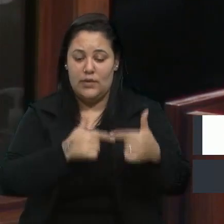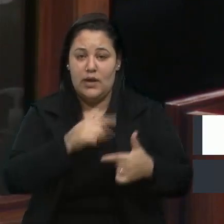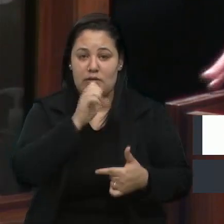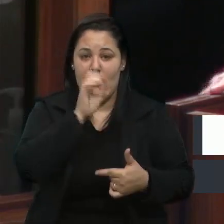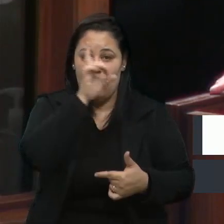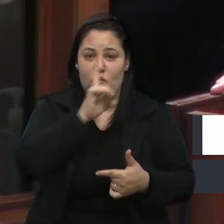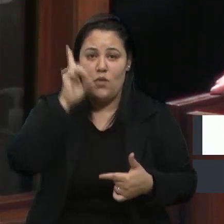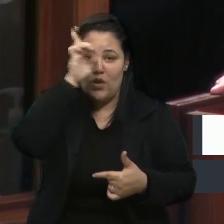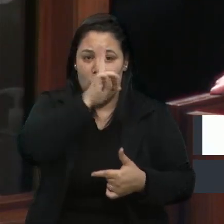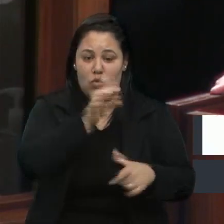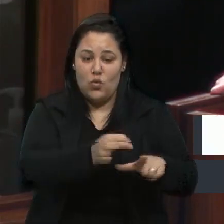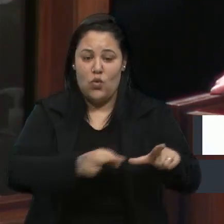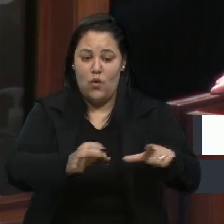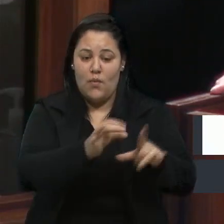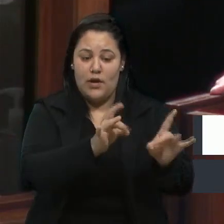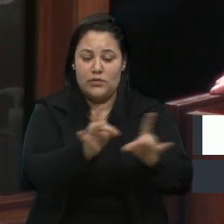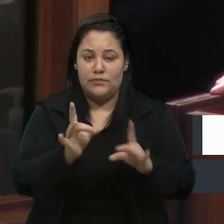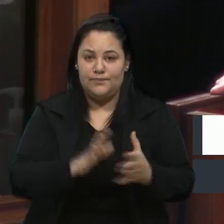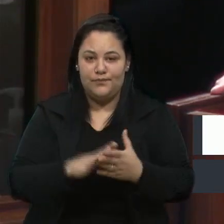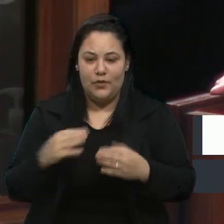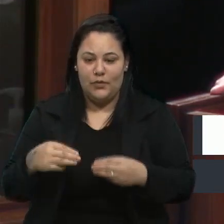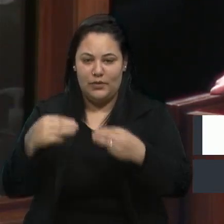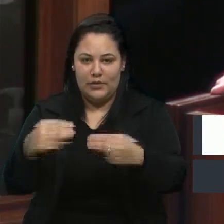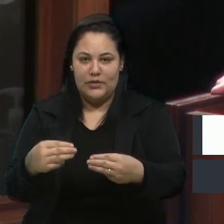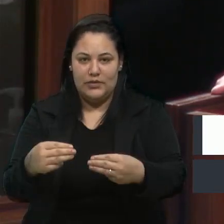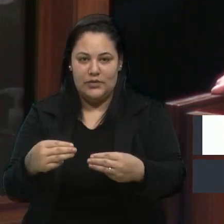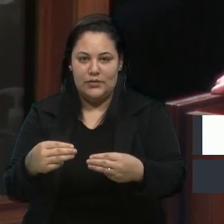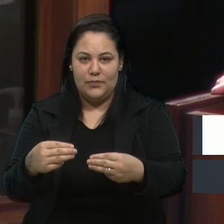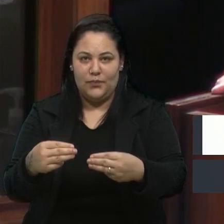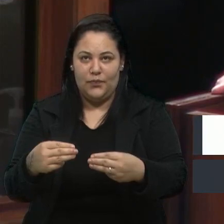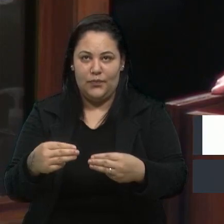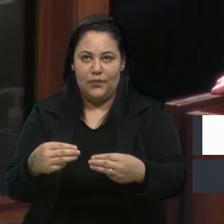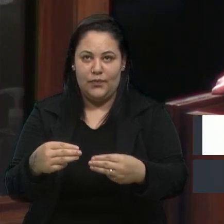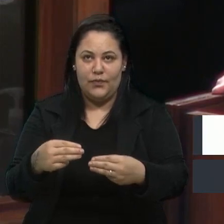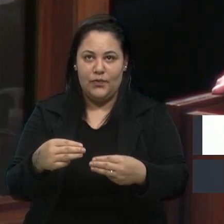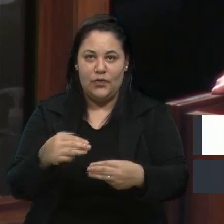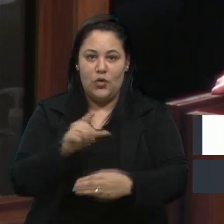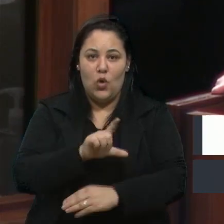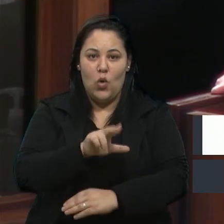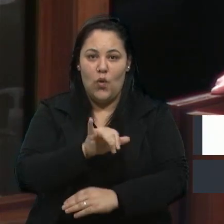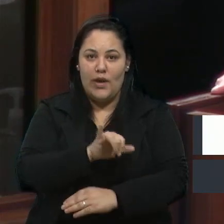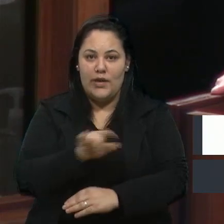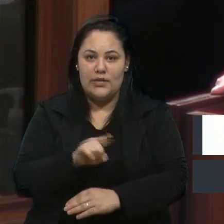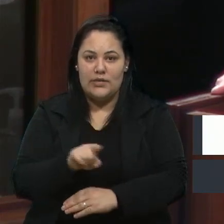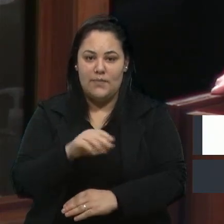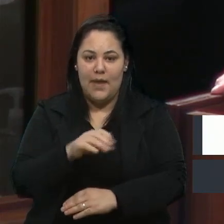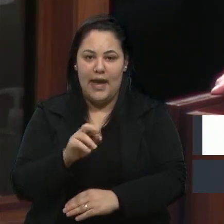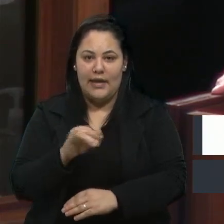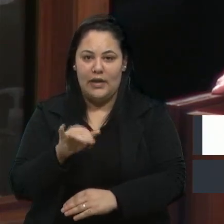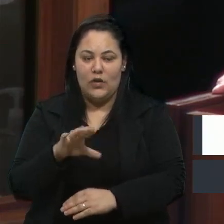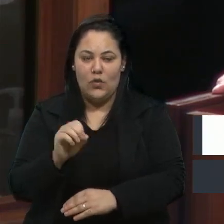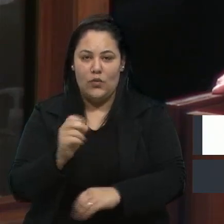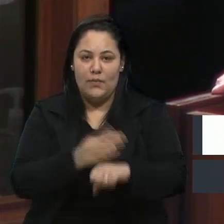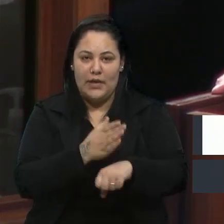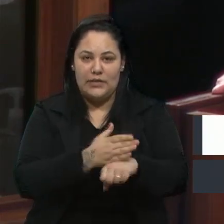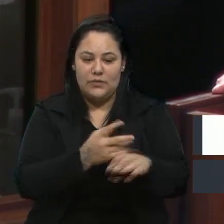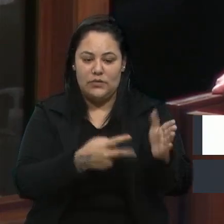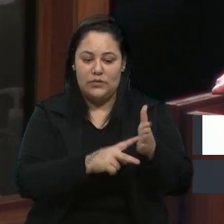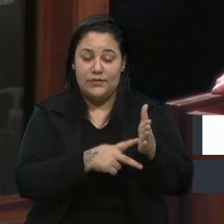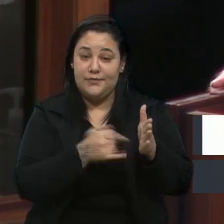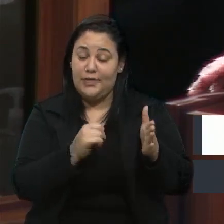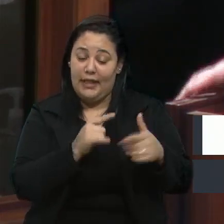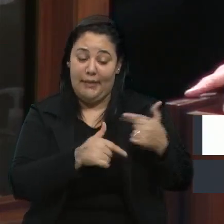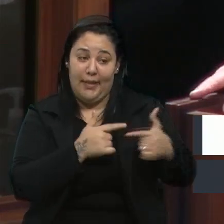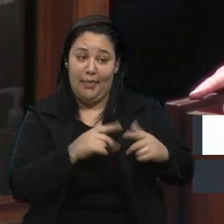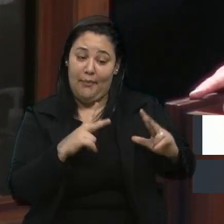Trabalho, o senhor Luiz Marinho, que ele é sindicalista, né, deve estar trabalhando em causa própria, né, o da sua patota, ele